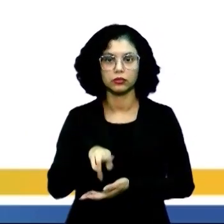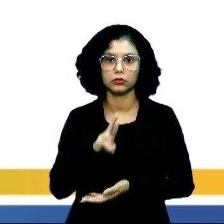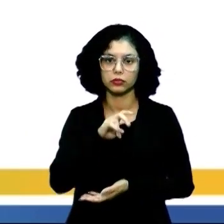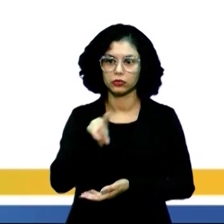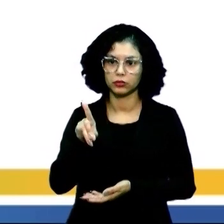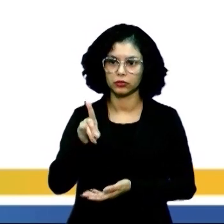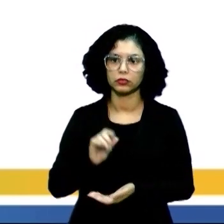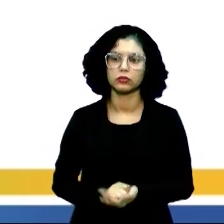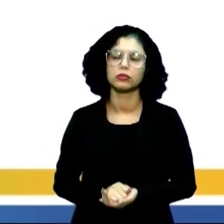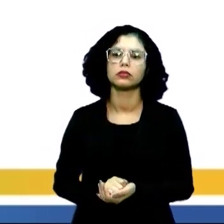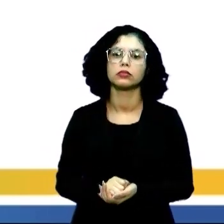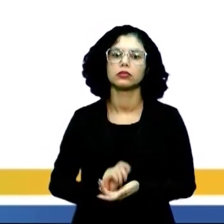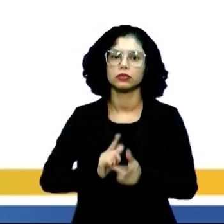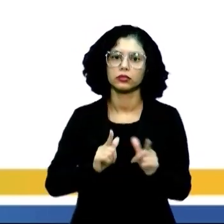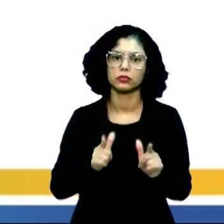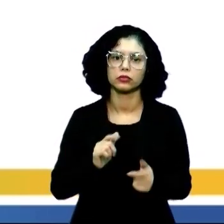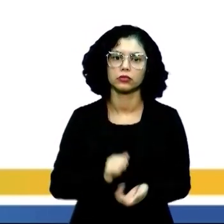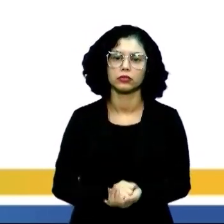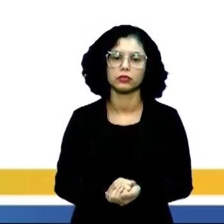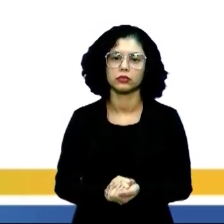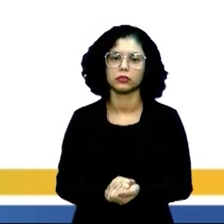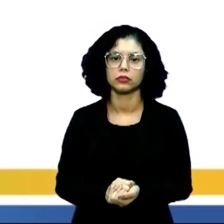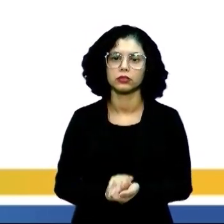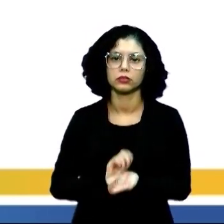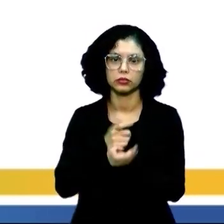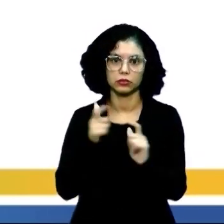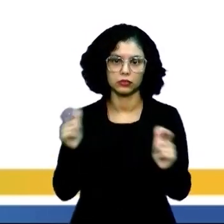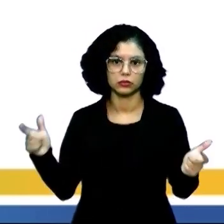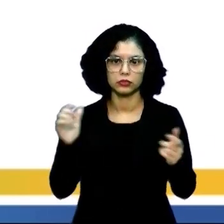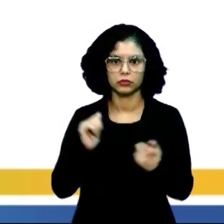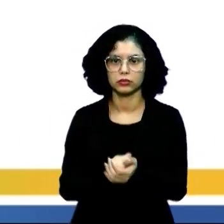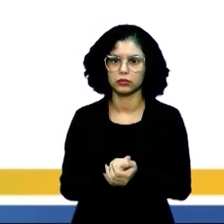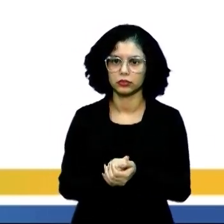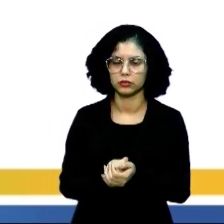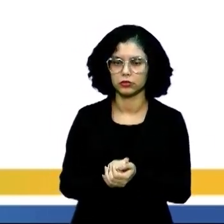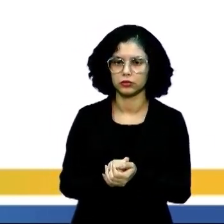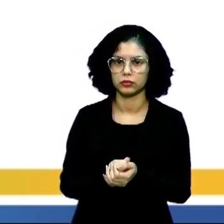Irã, letra A, o Irã tem grande